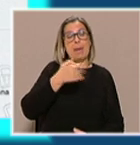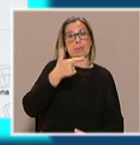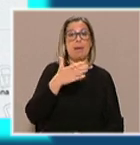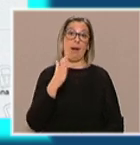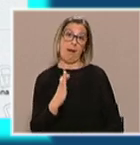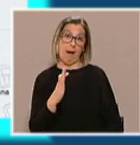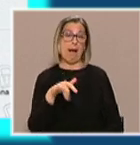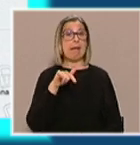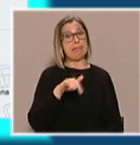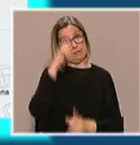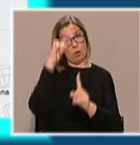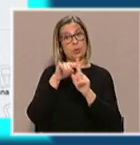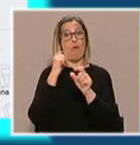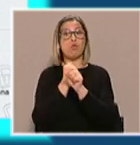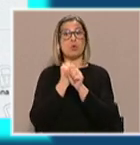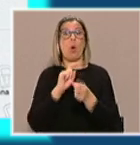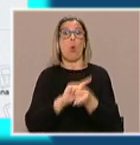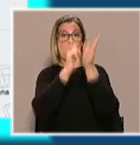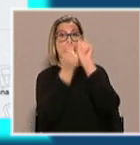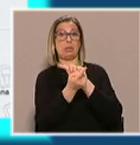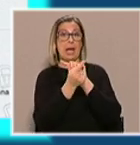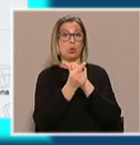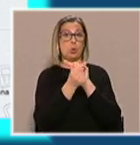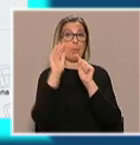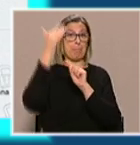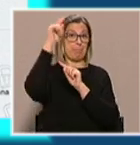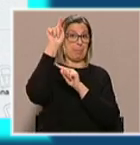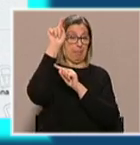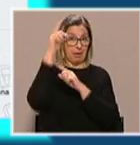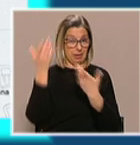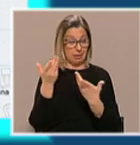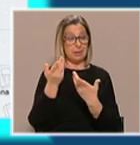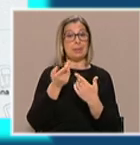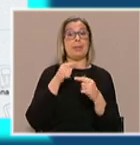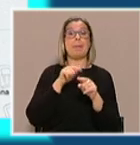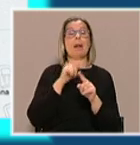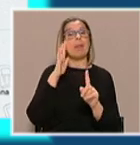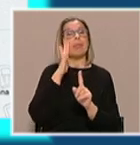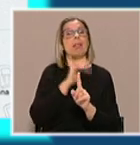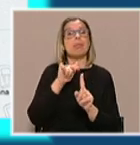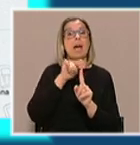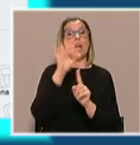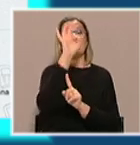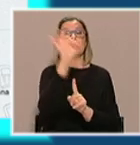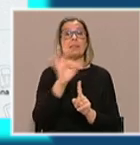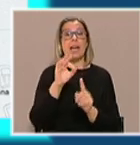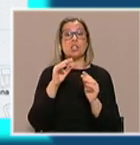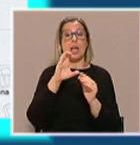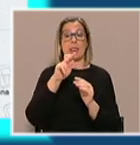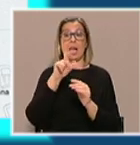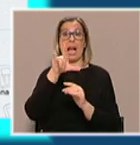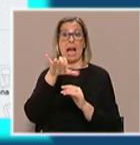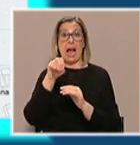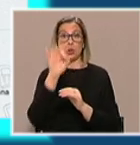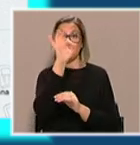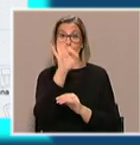contrária à calcitonina, ou seja, que vai ser responsável por permitir que os níveis de cálcio no sangue aumentem.